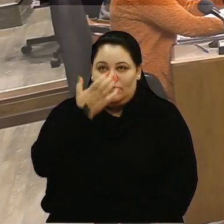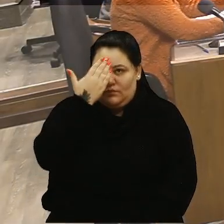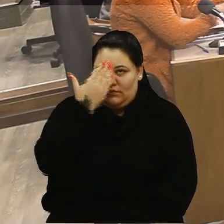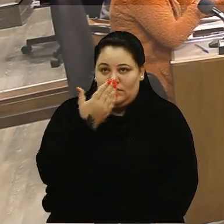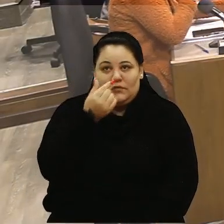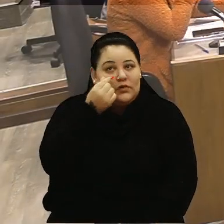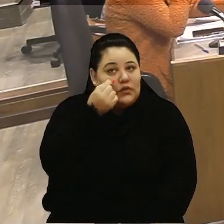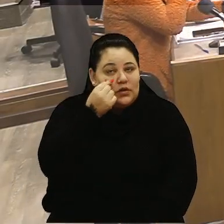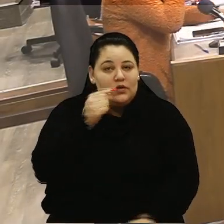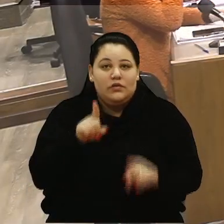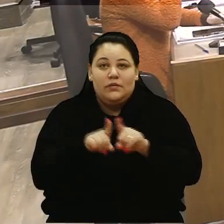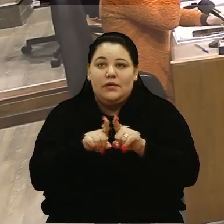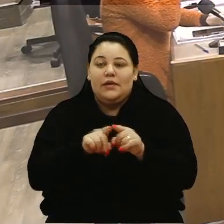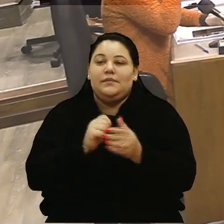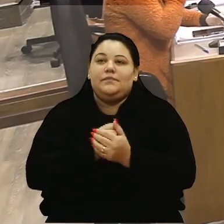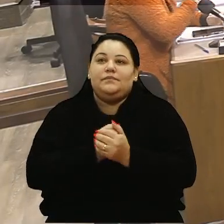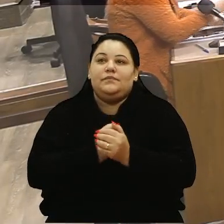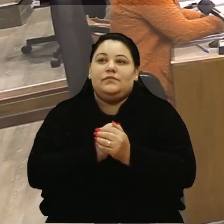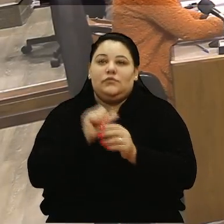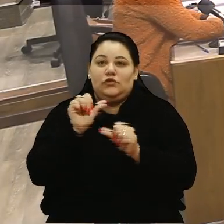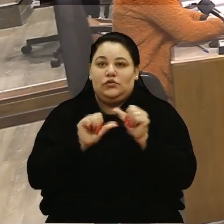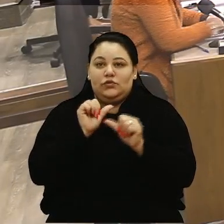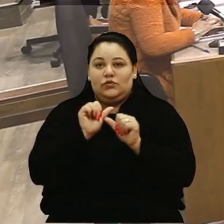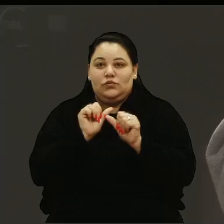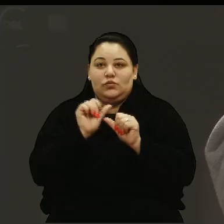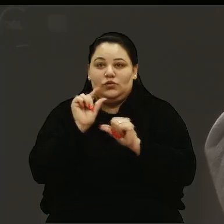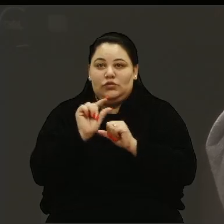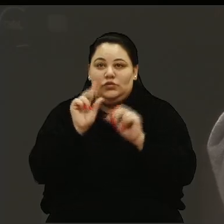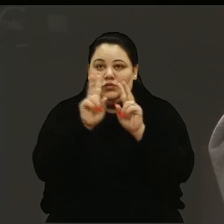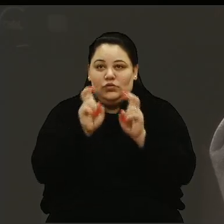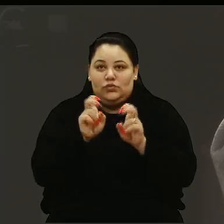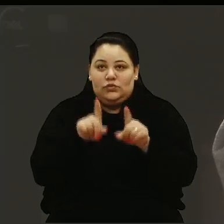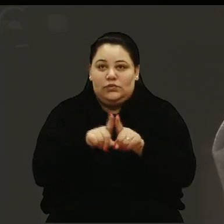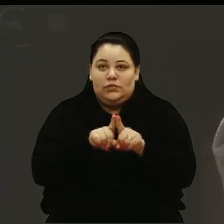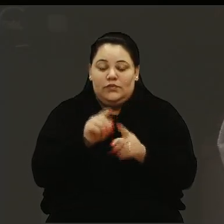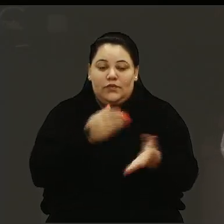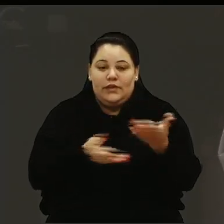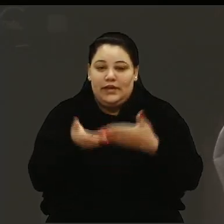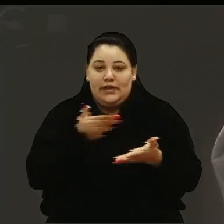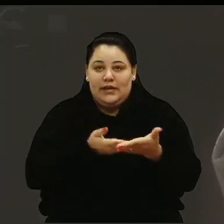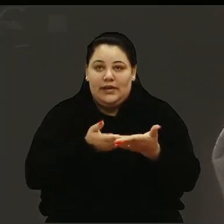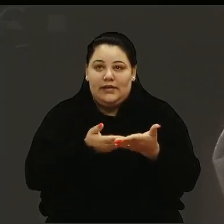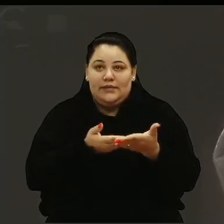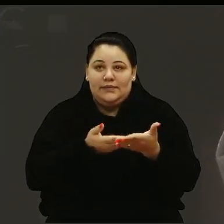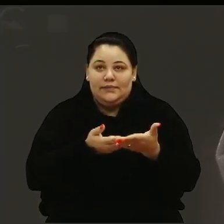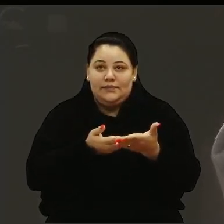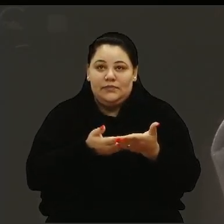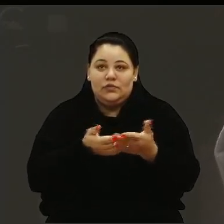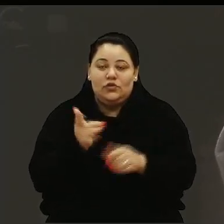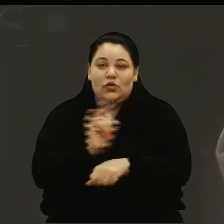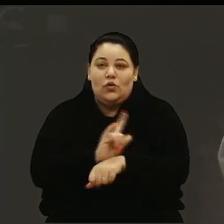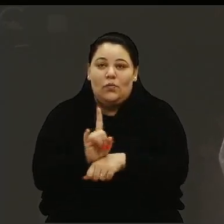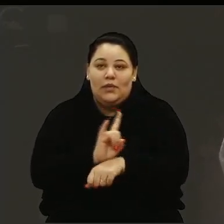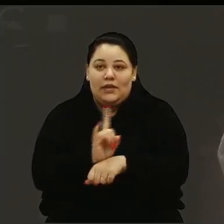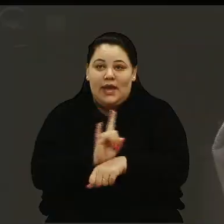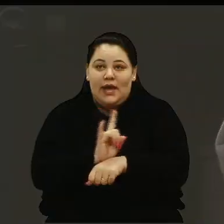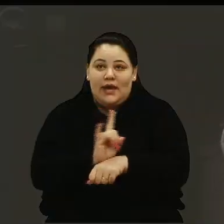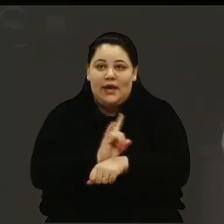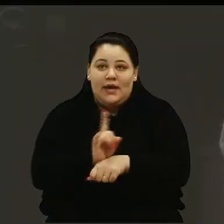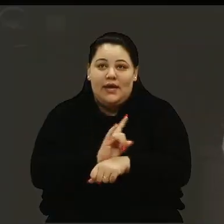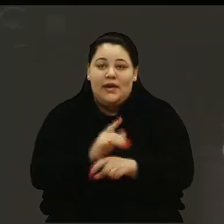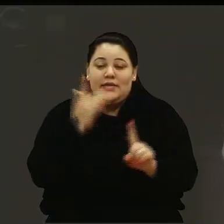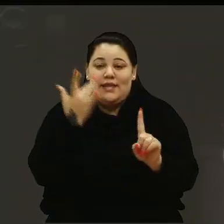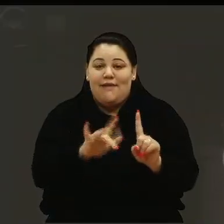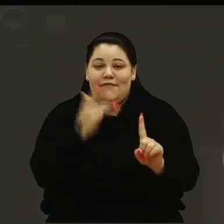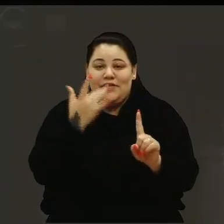Fris. Mudando um pouquinho de tema agora, vou tratar do lançamento do documentário sobre as vítimas da explosão da metalúrgica